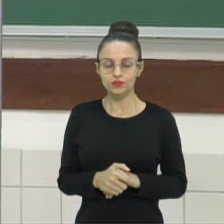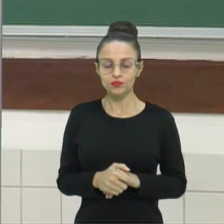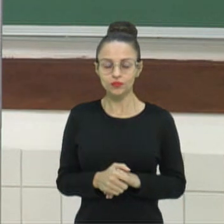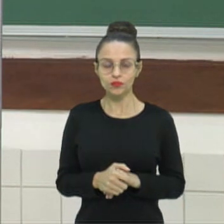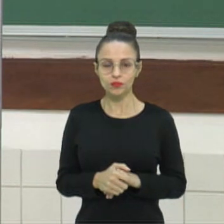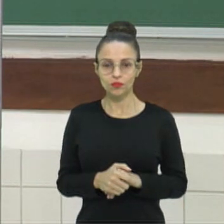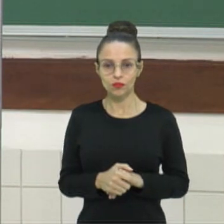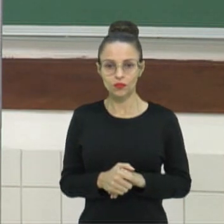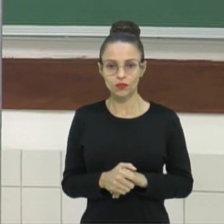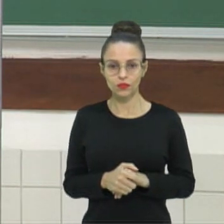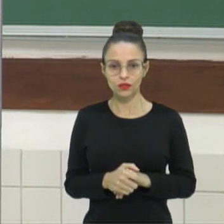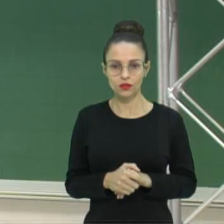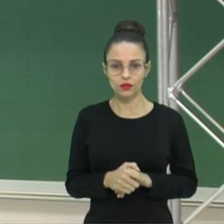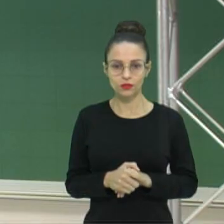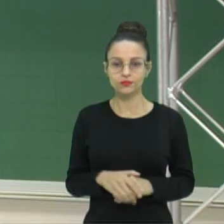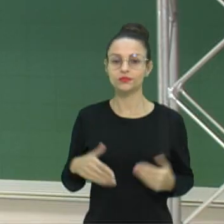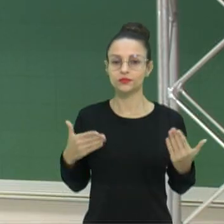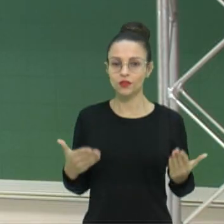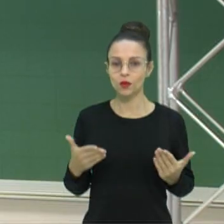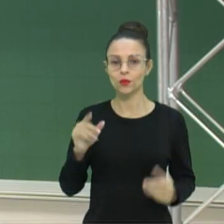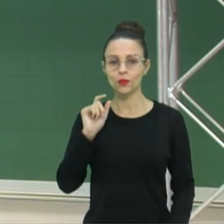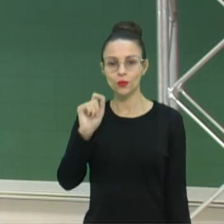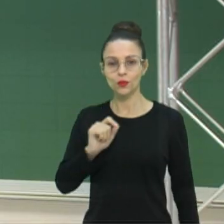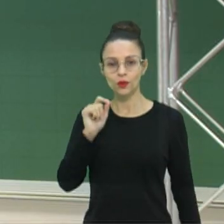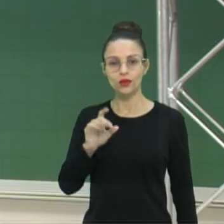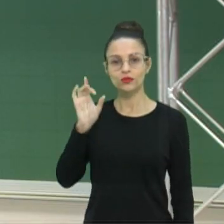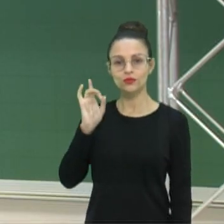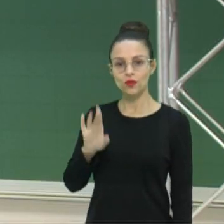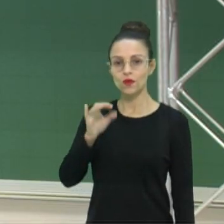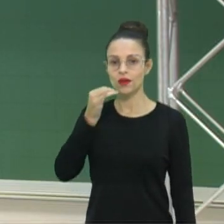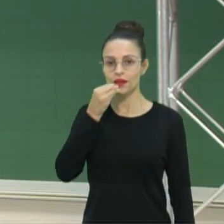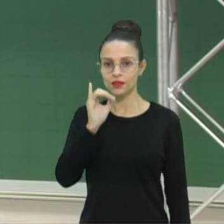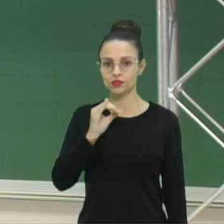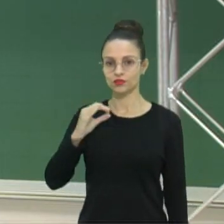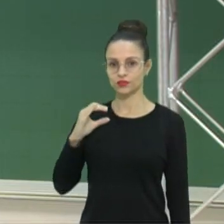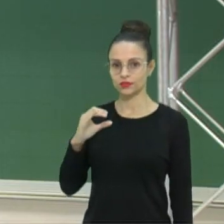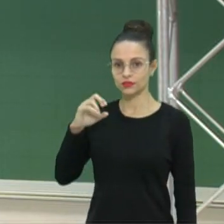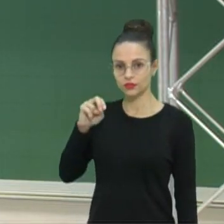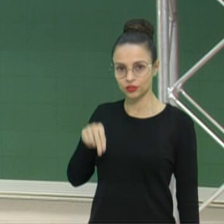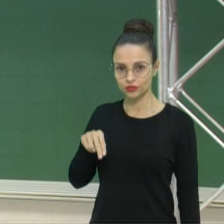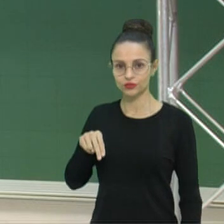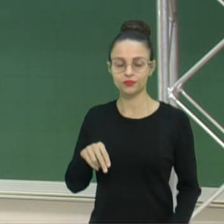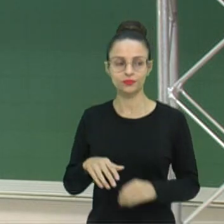aqui. Então, ele vai ter apenas energia cinética.